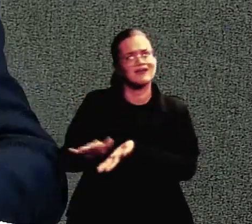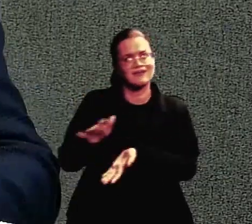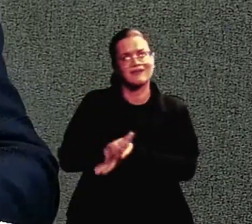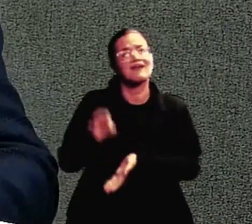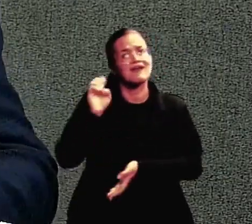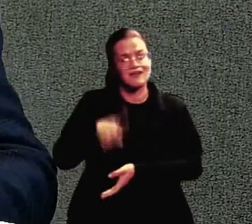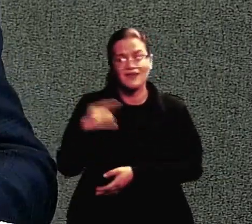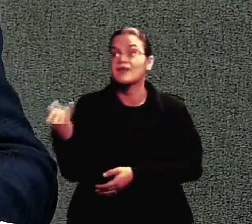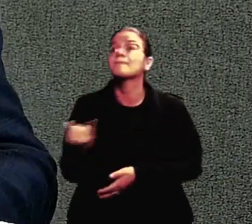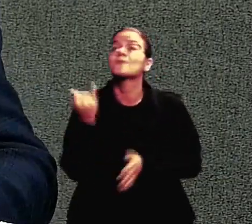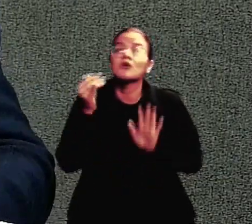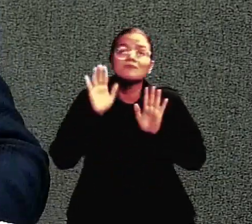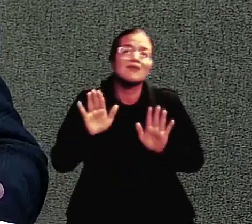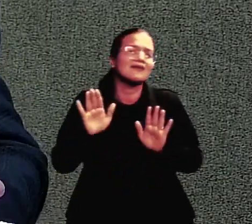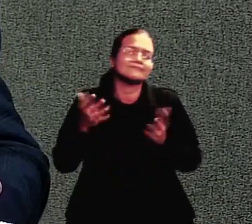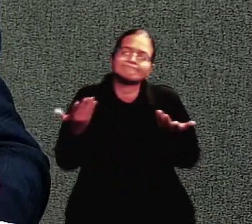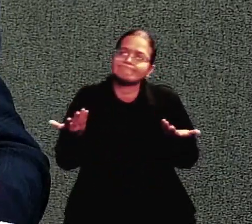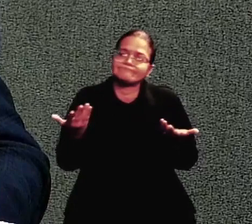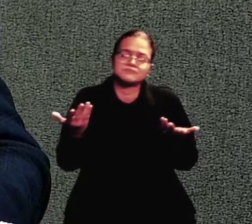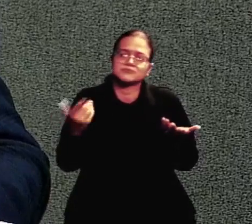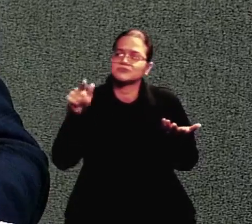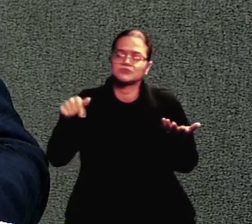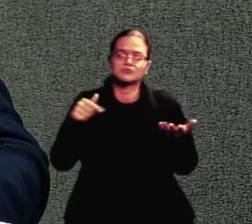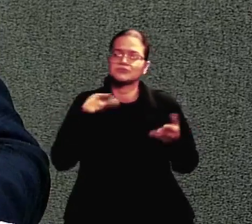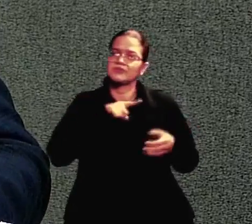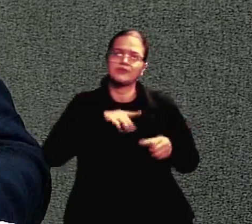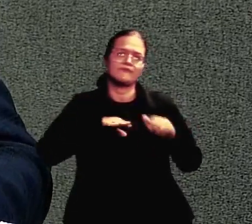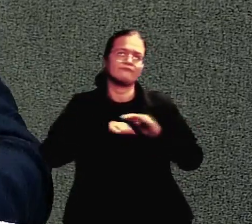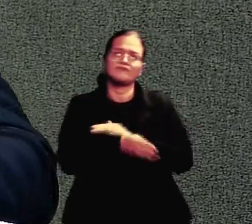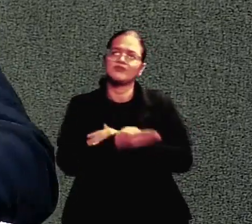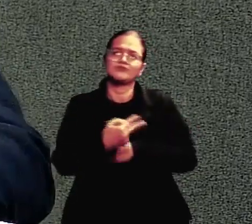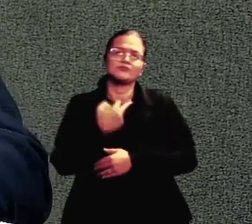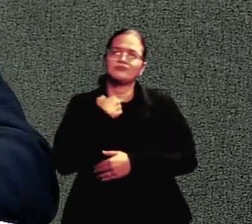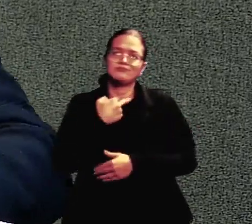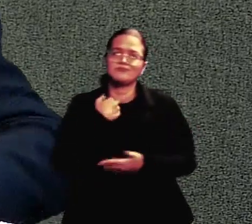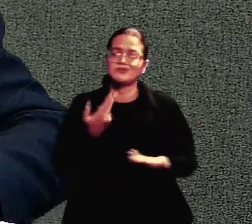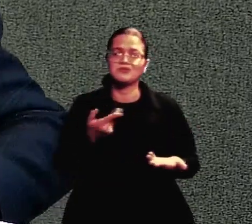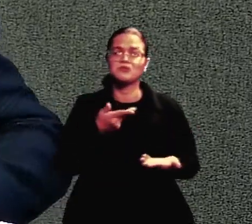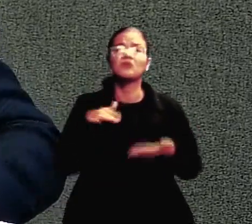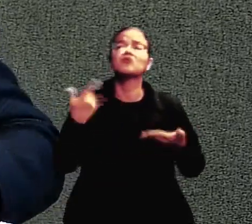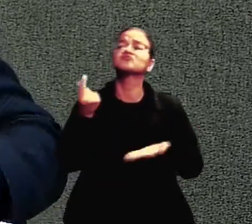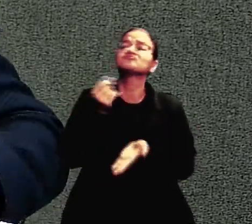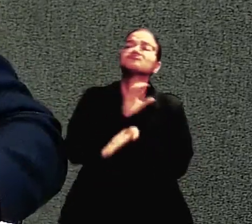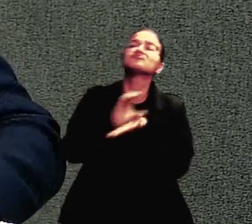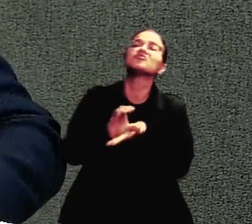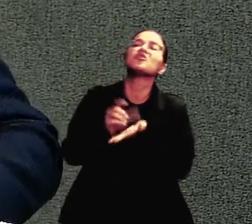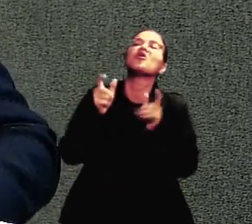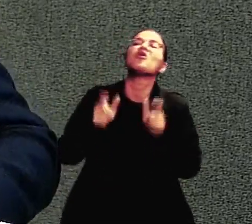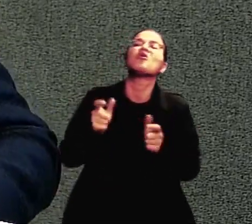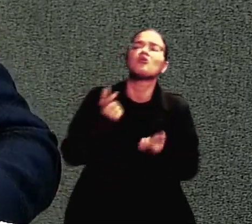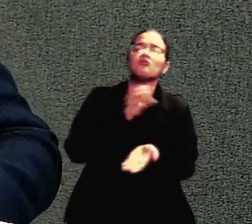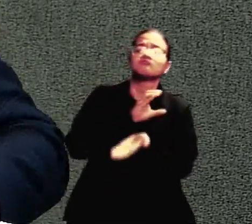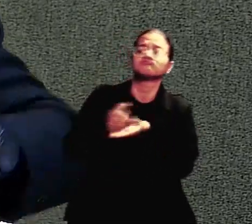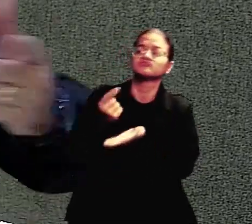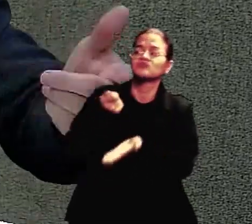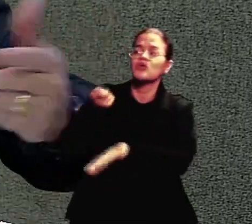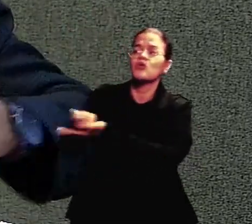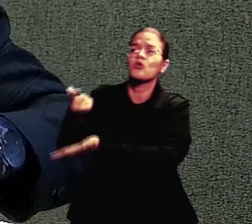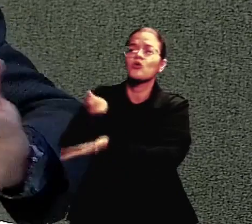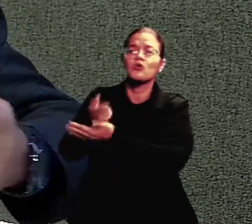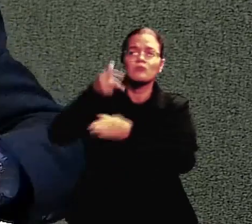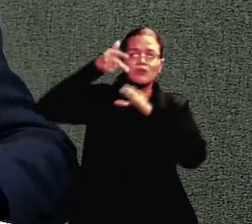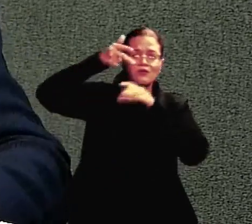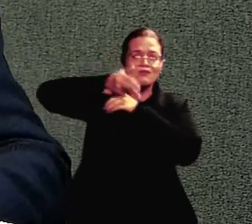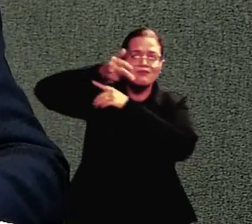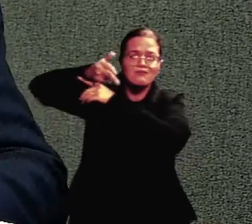É importantíssimo, mas ele está evado de vício iniciativo. Qual que vai ser esse recurso? Ele vai vir de onde? Qual que vai